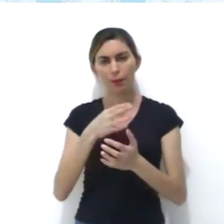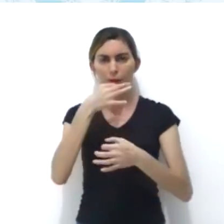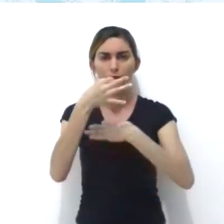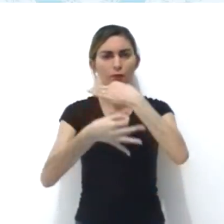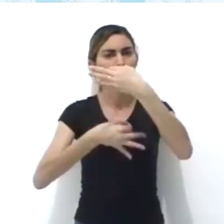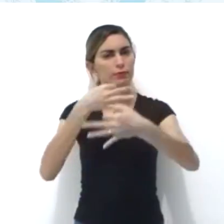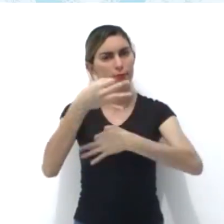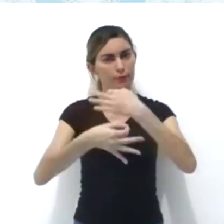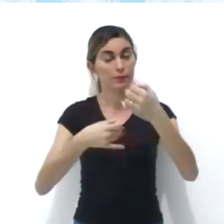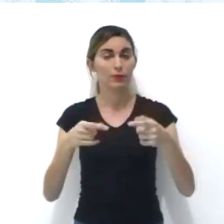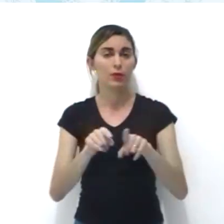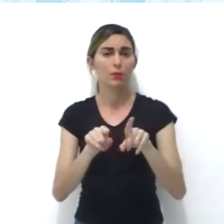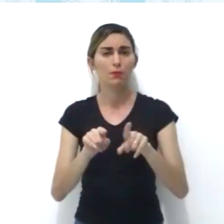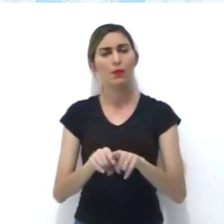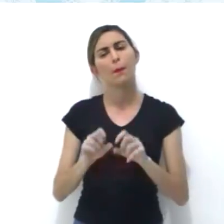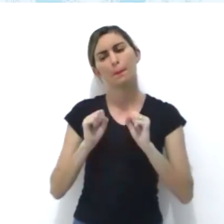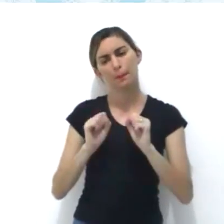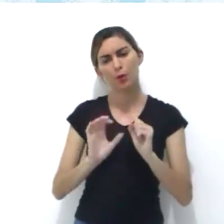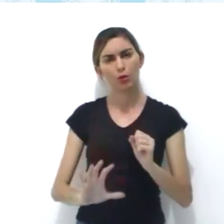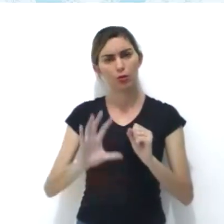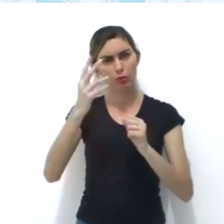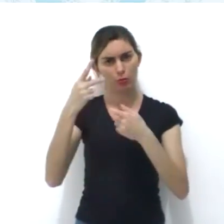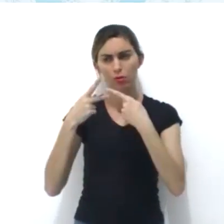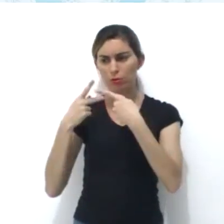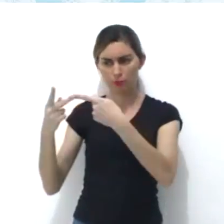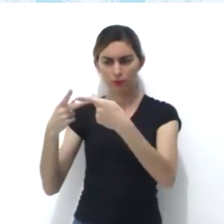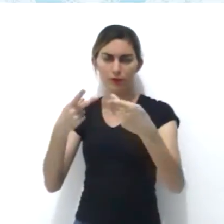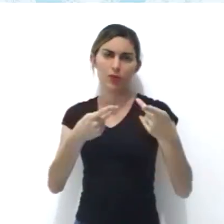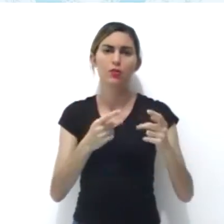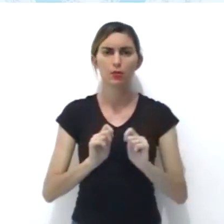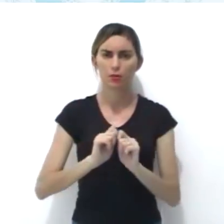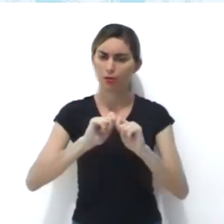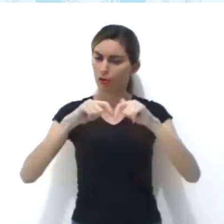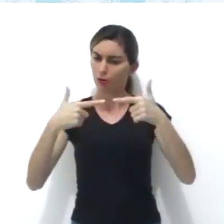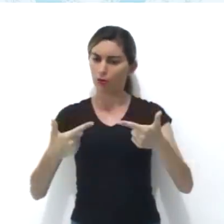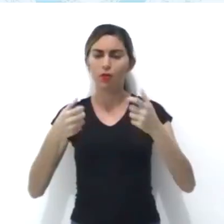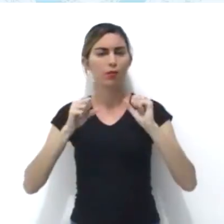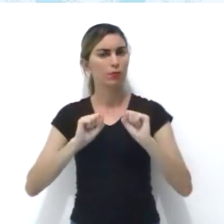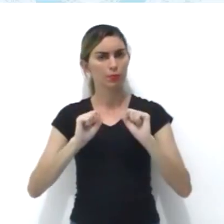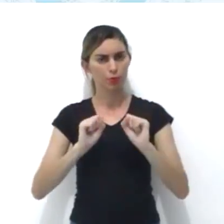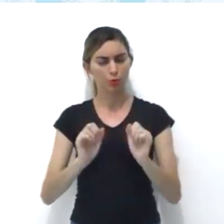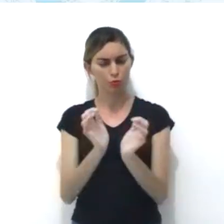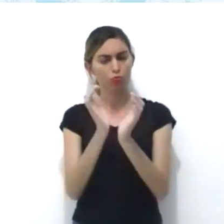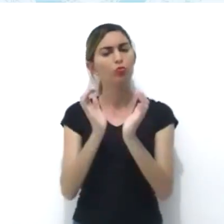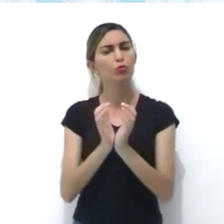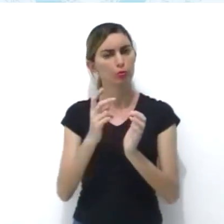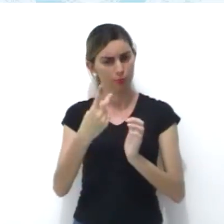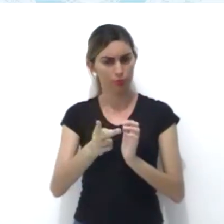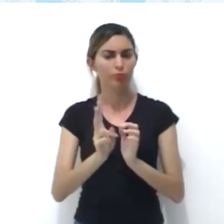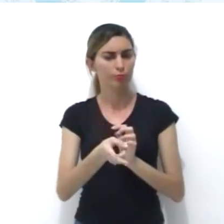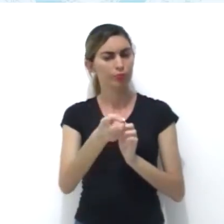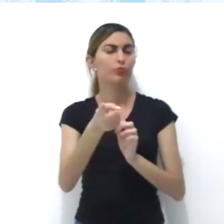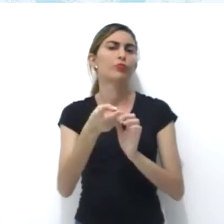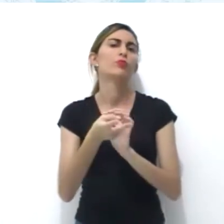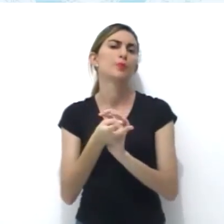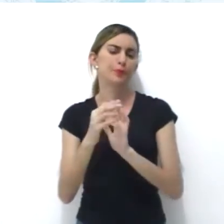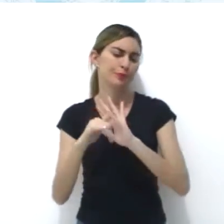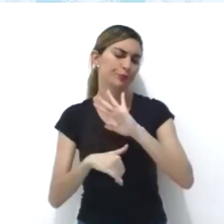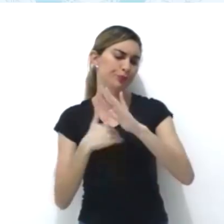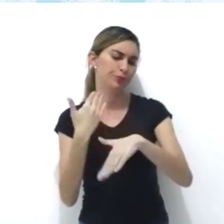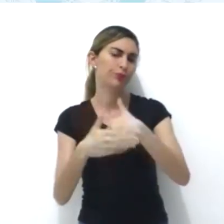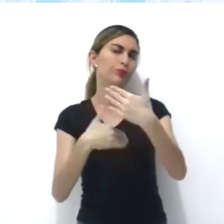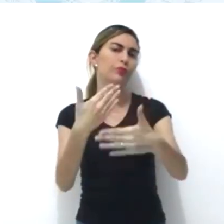chamado, né, para esse diálogo também. Pode acontecer as visitas? Pode, claro, evidentemente. Né? O clube vai estar ali e